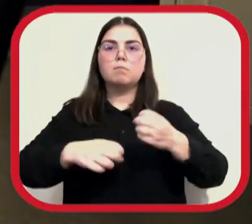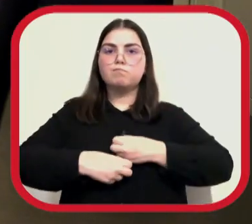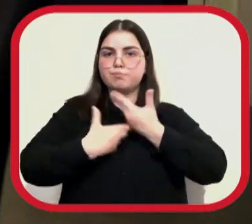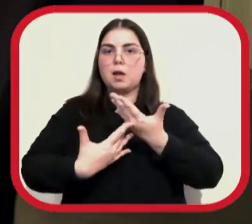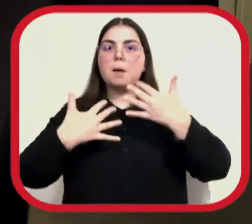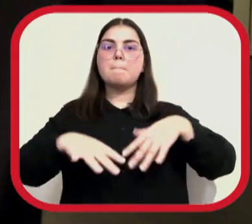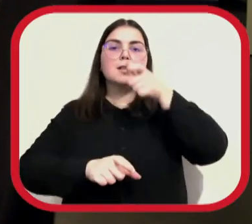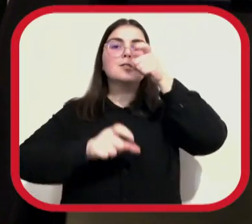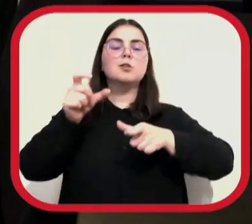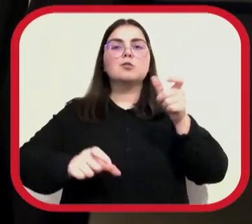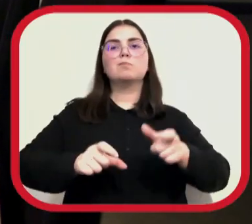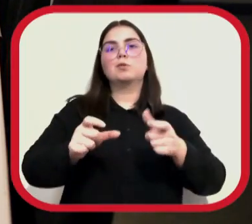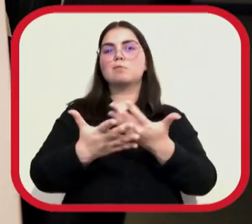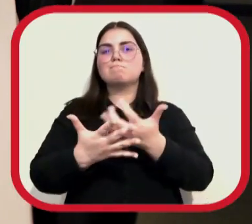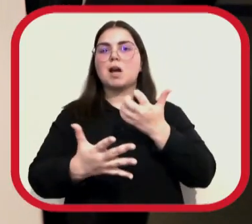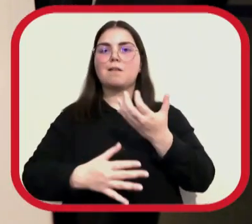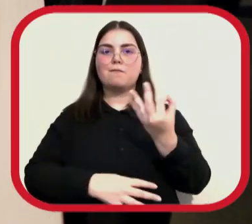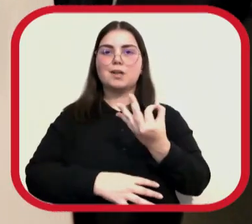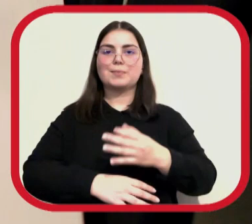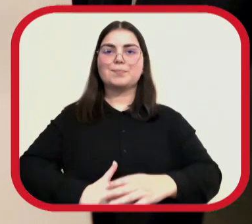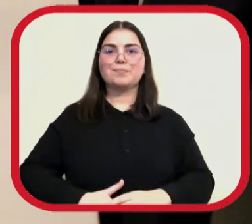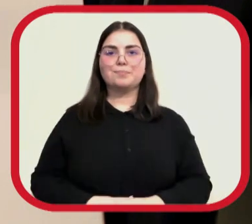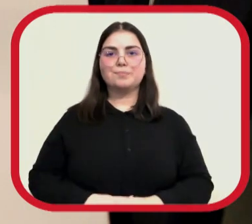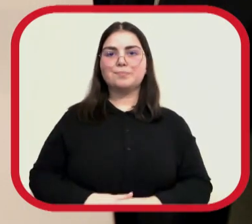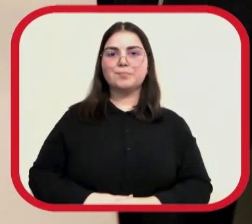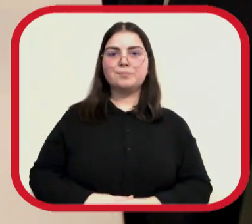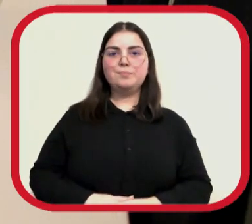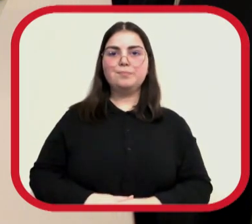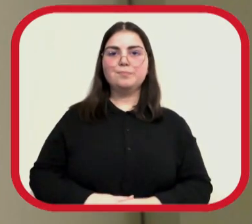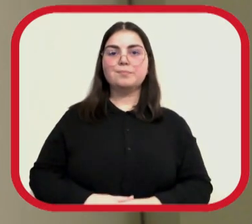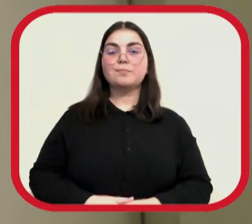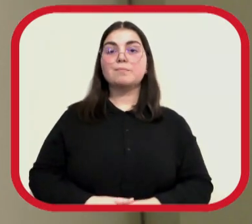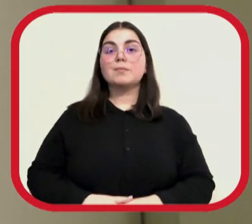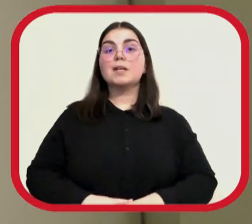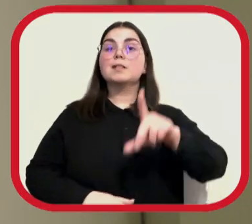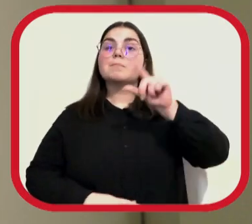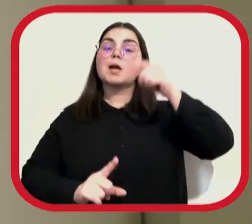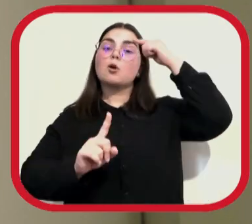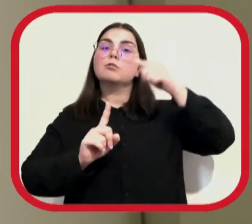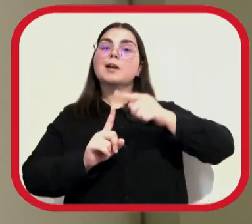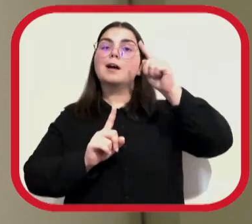cidadãos, mas onde o jornalismo e os jornalistas têm um papel relevante.